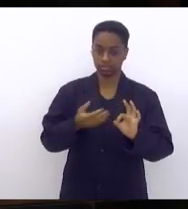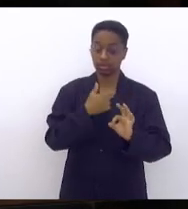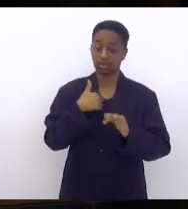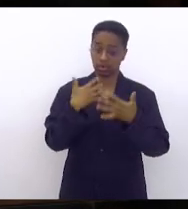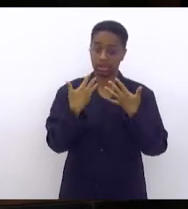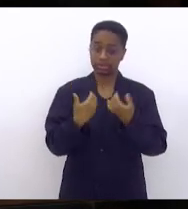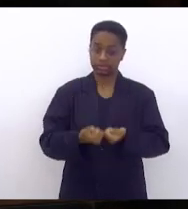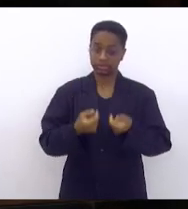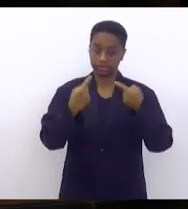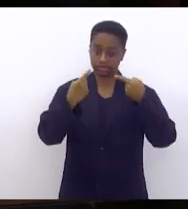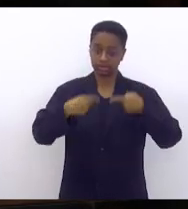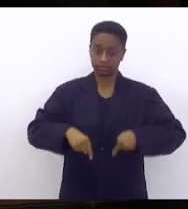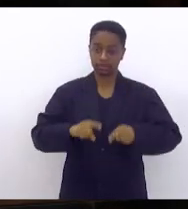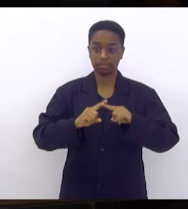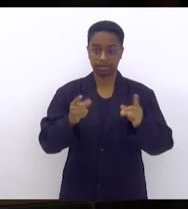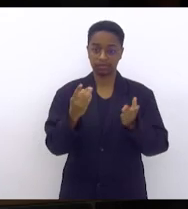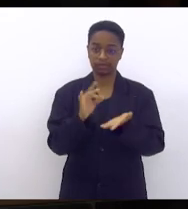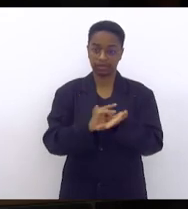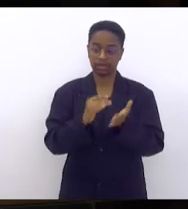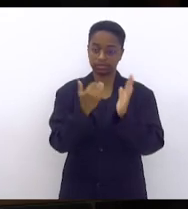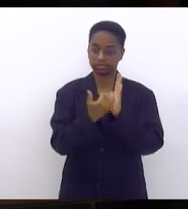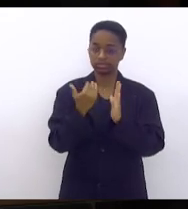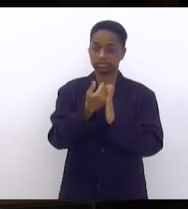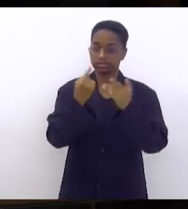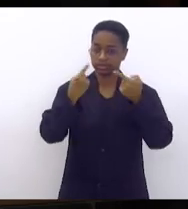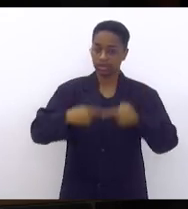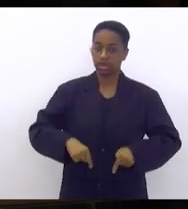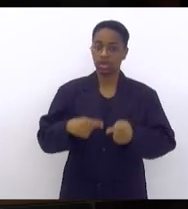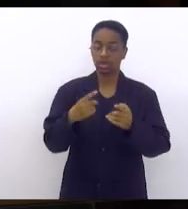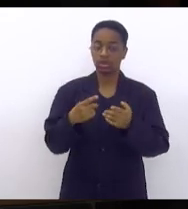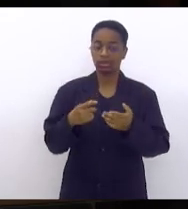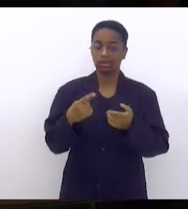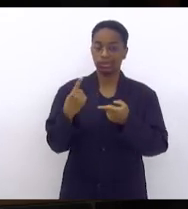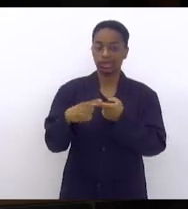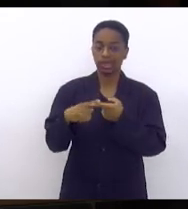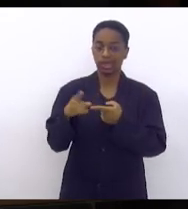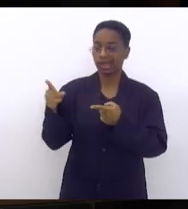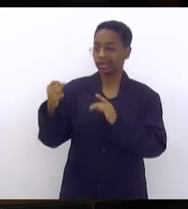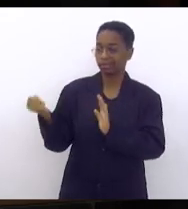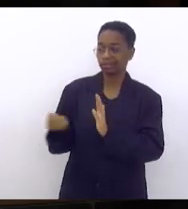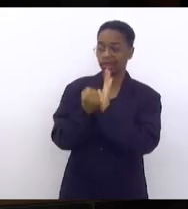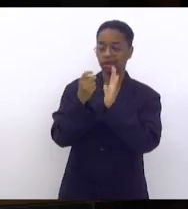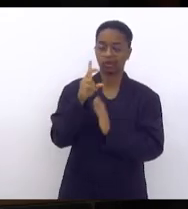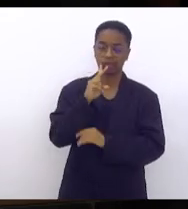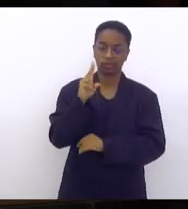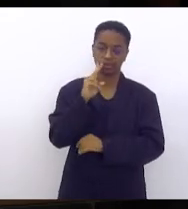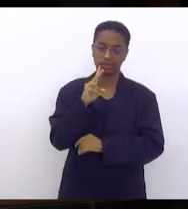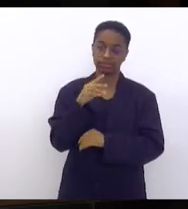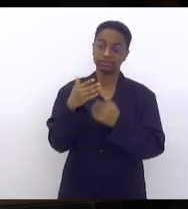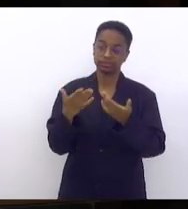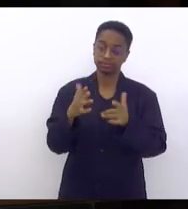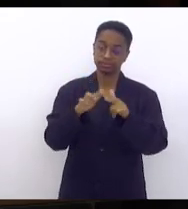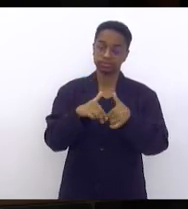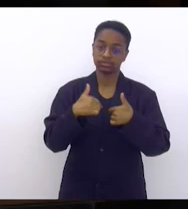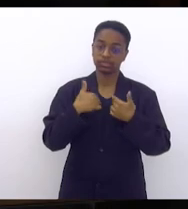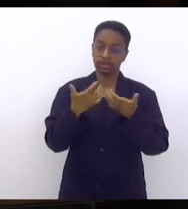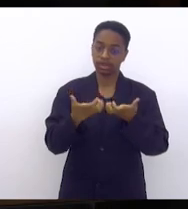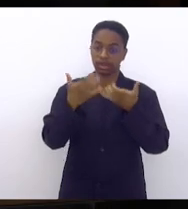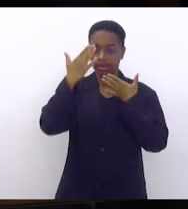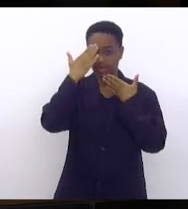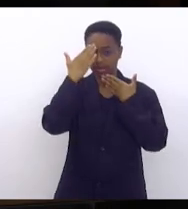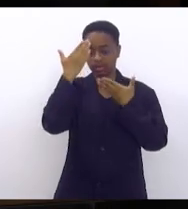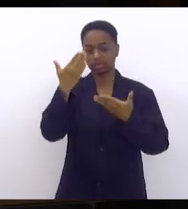aceitei esse desafio, e é um grande desafio continuar o legado, herdar o legado. E por isso eu quero agradecer